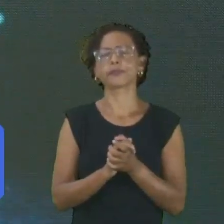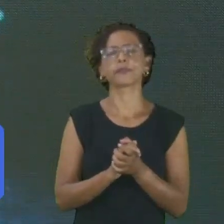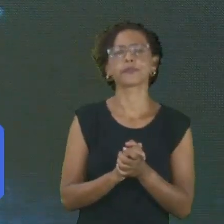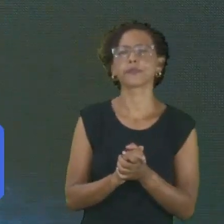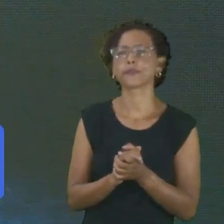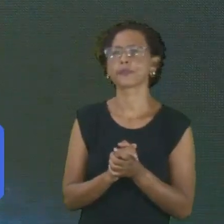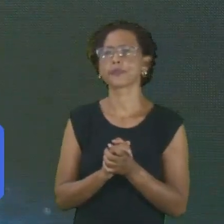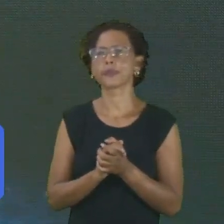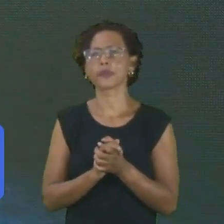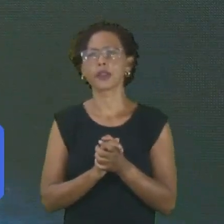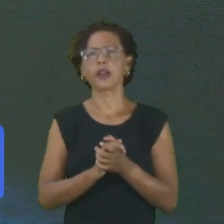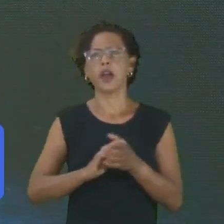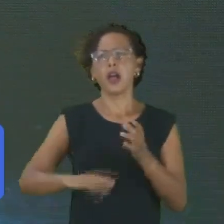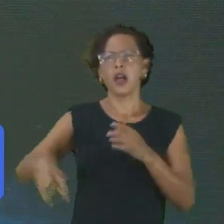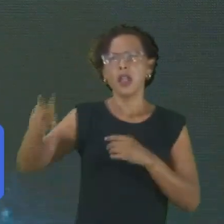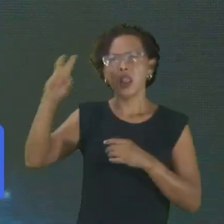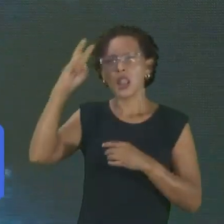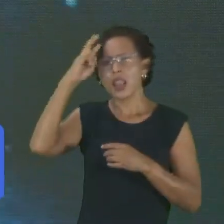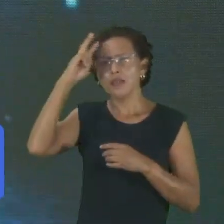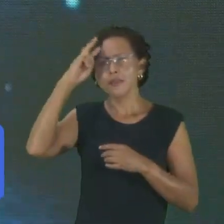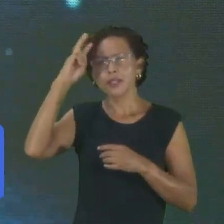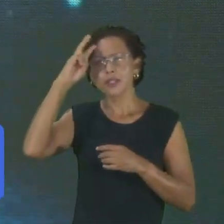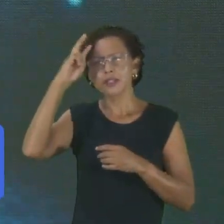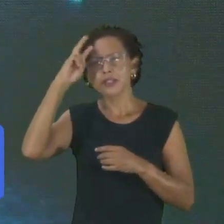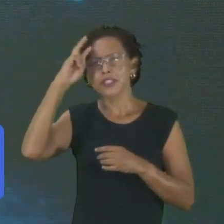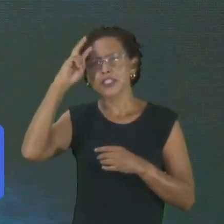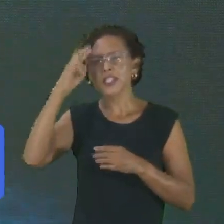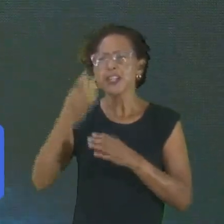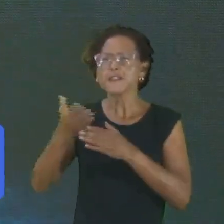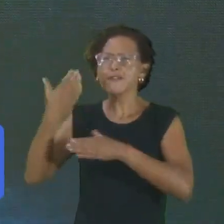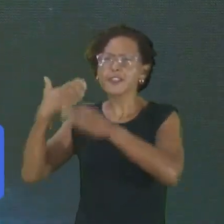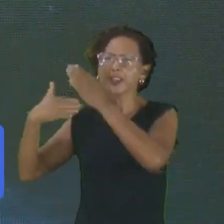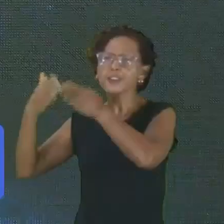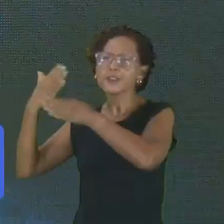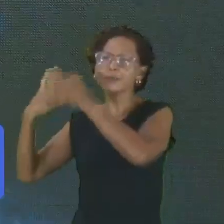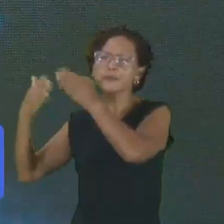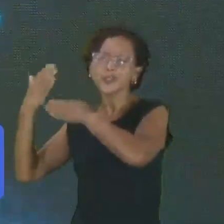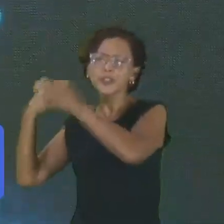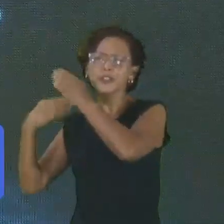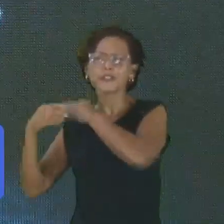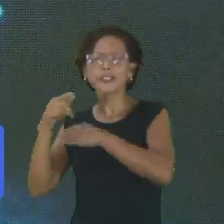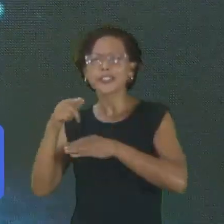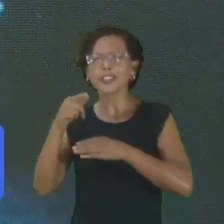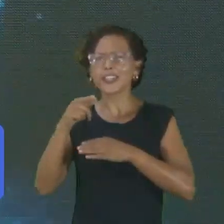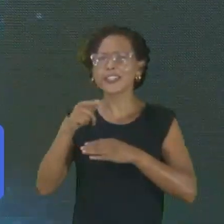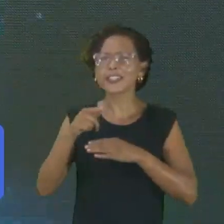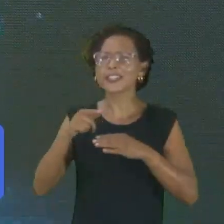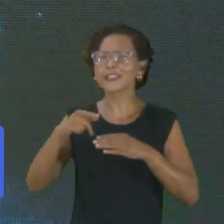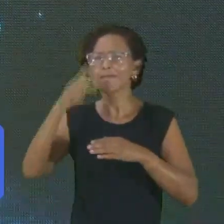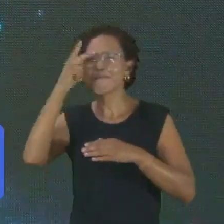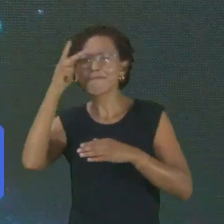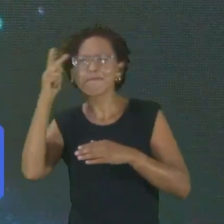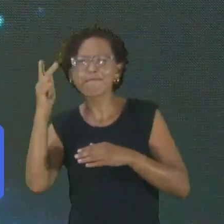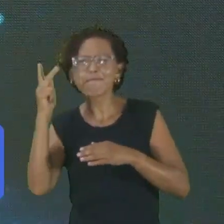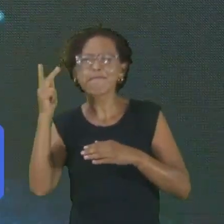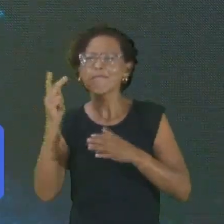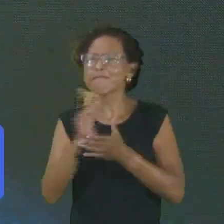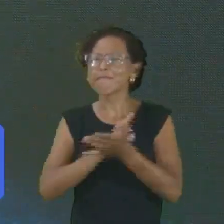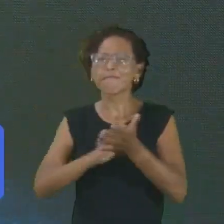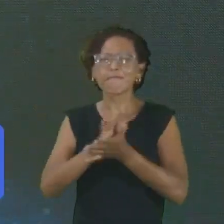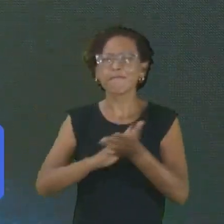2 e 11, portanto, lembrem-se de que anteriormente vocês eram